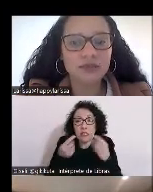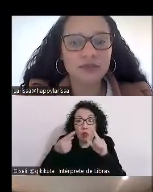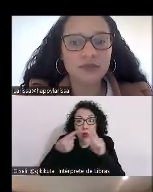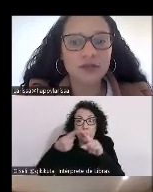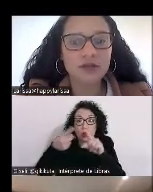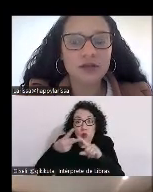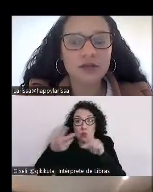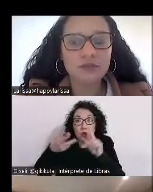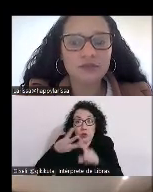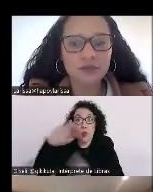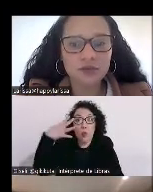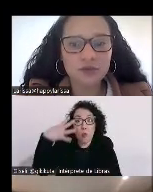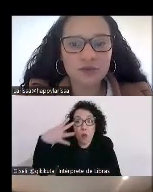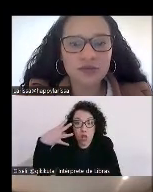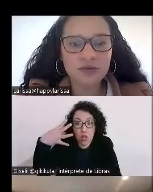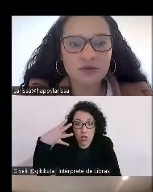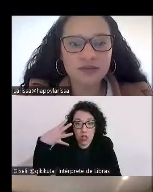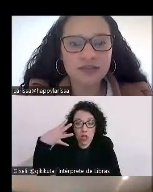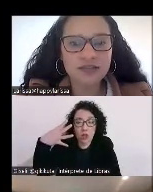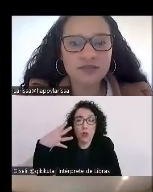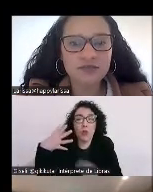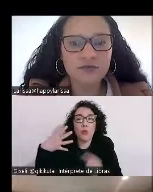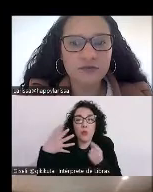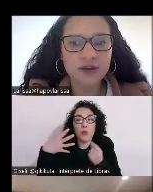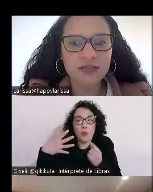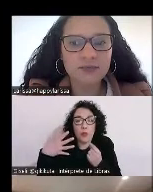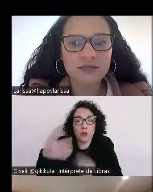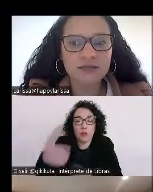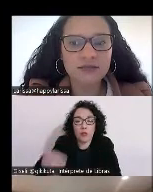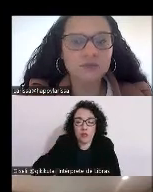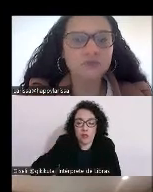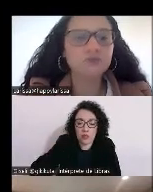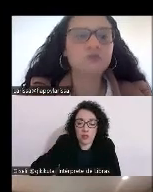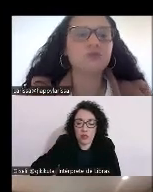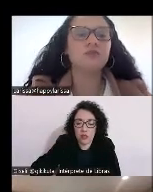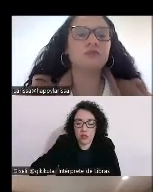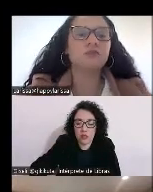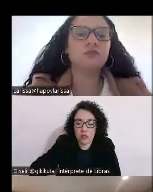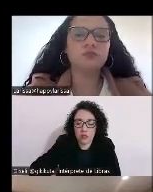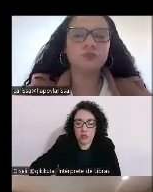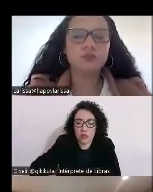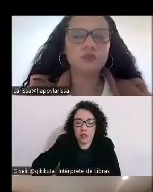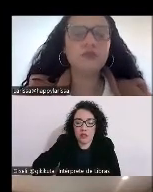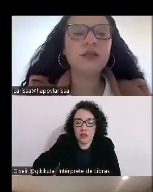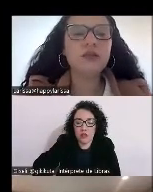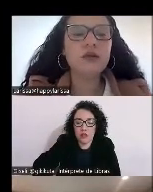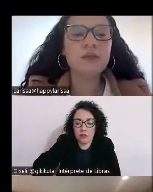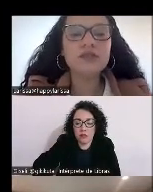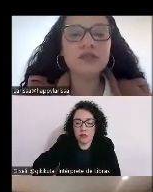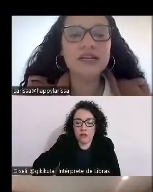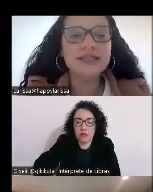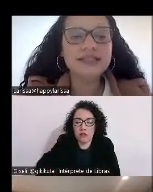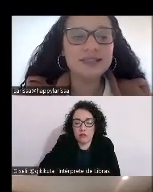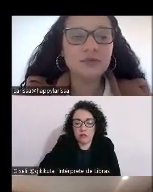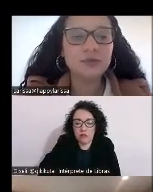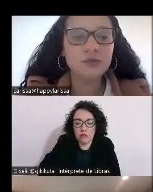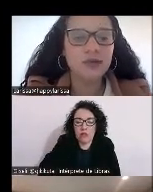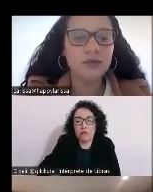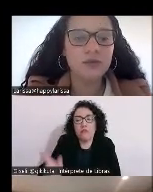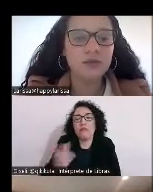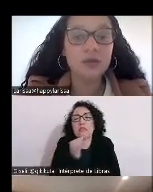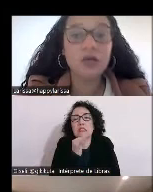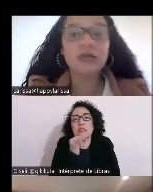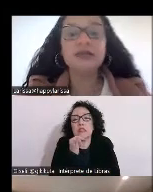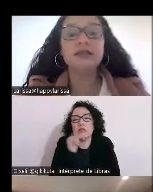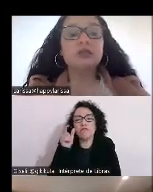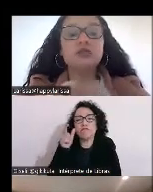aqui. Do you want me to read in Portuguese the 4 Yes, aspects? would you read that for me? Então, a personalização do